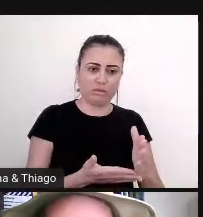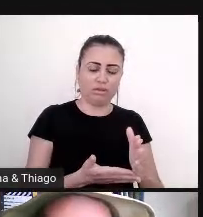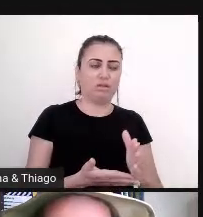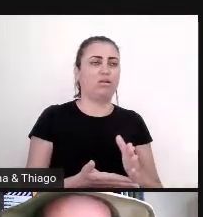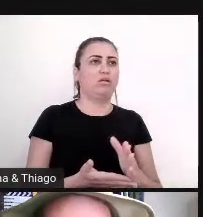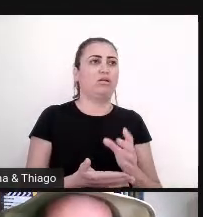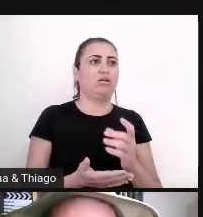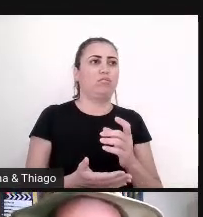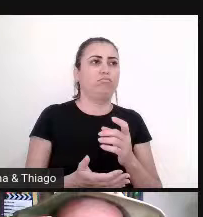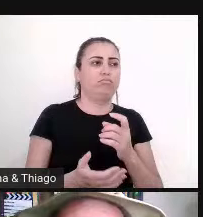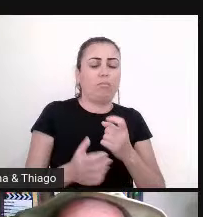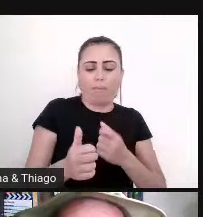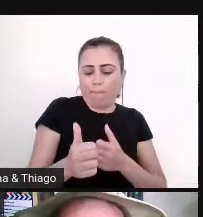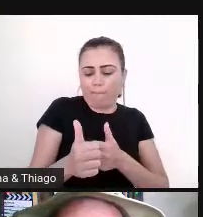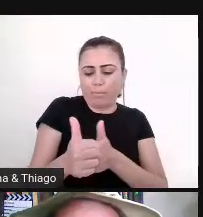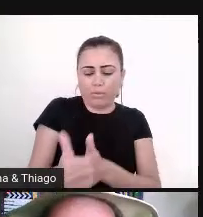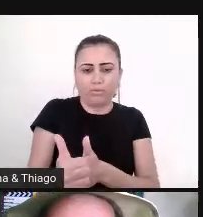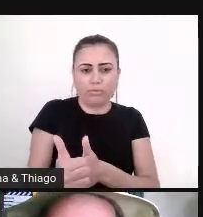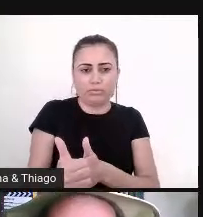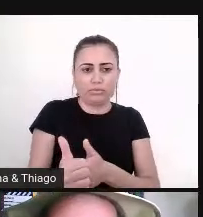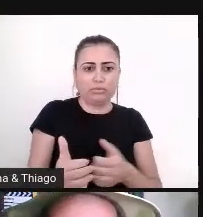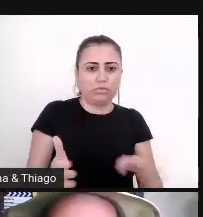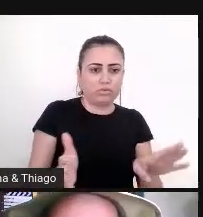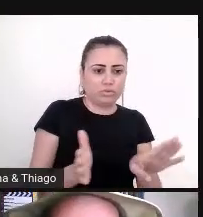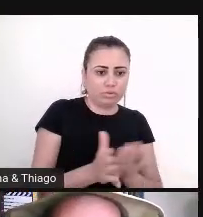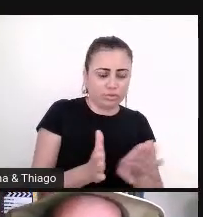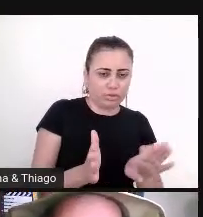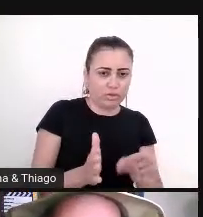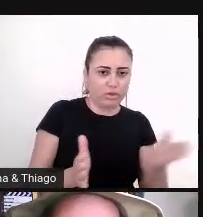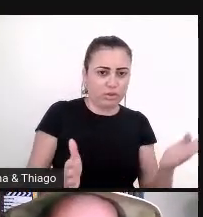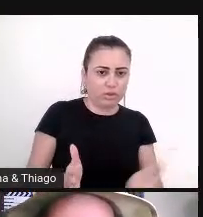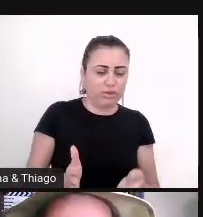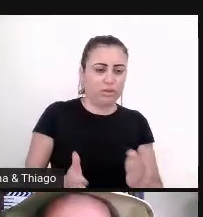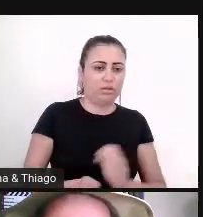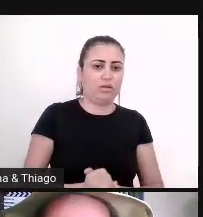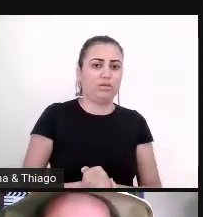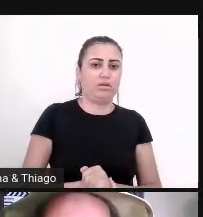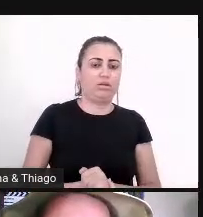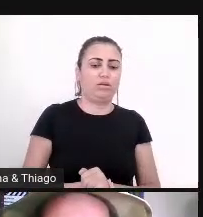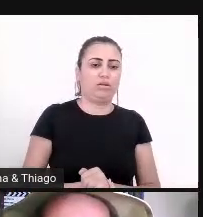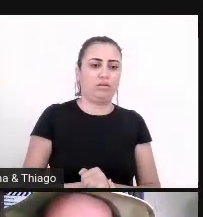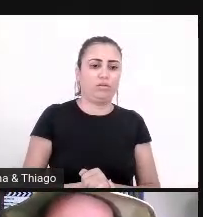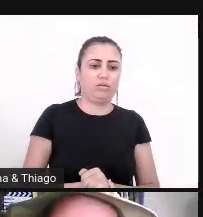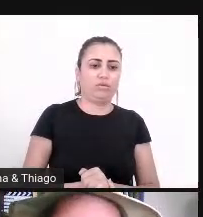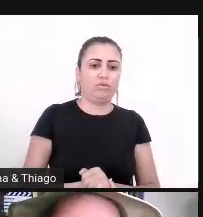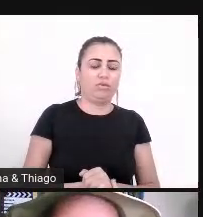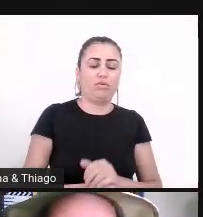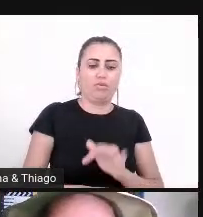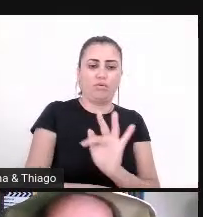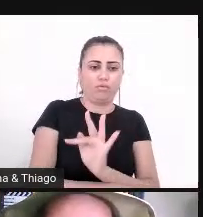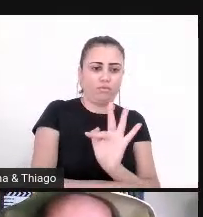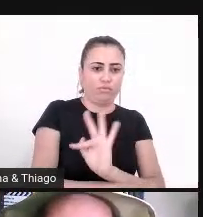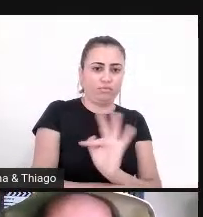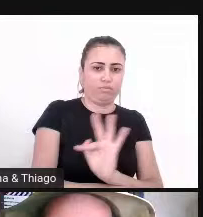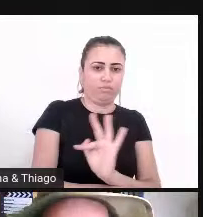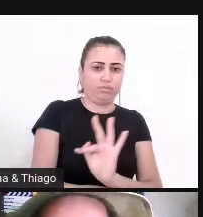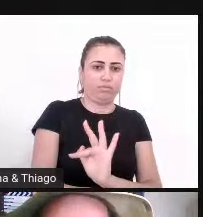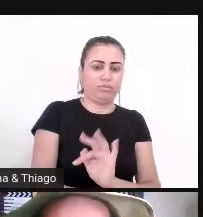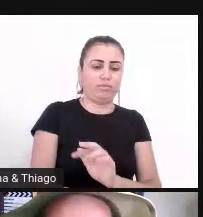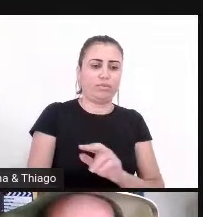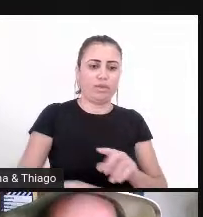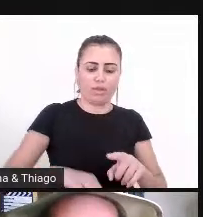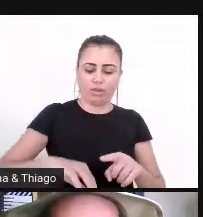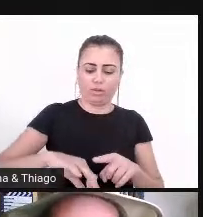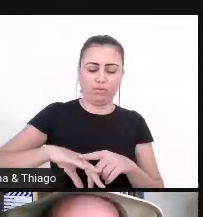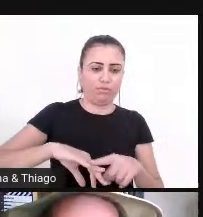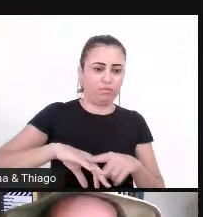Studios, e pode observar que o símbolo do filme da Viúva Negra é esse símbolo aí. E aí você já imagina por quê, porque ela